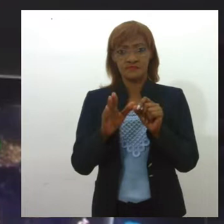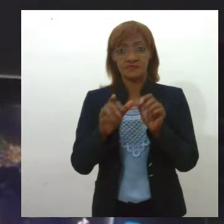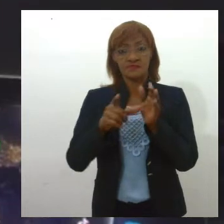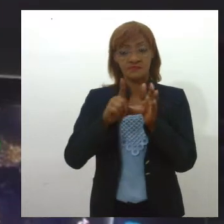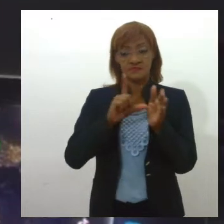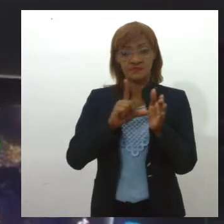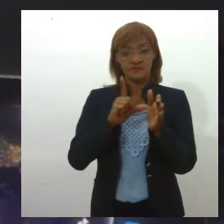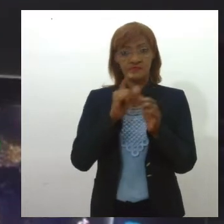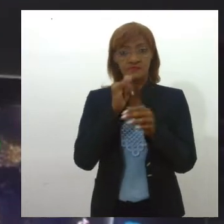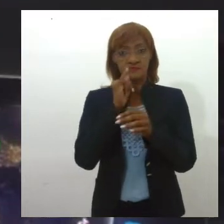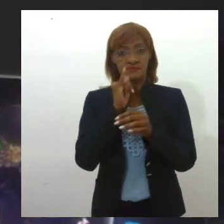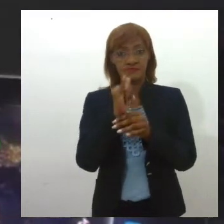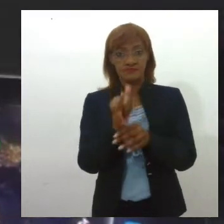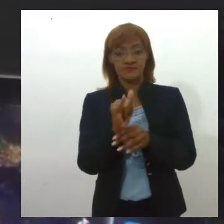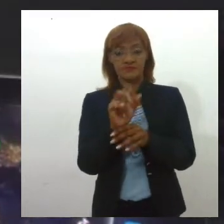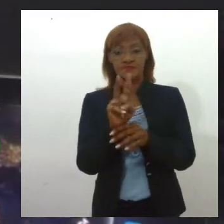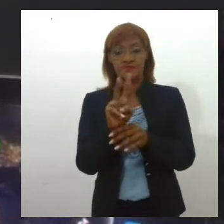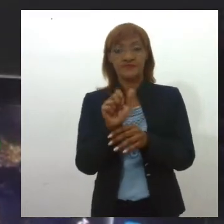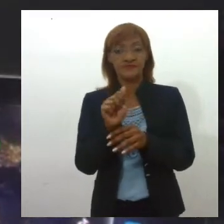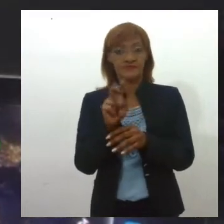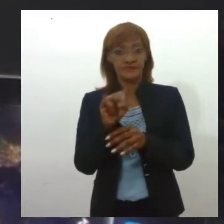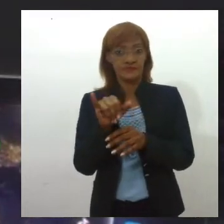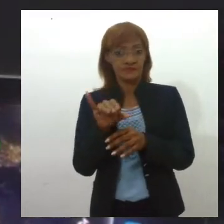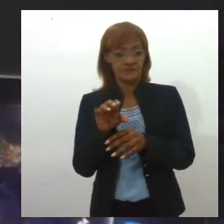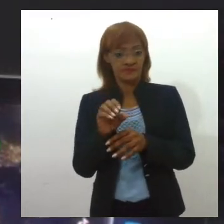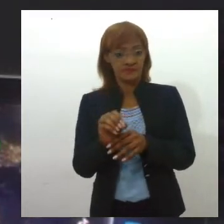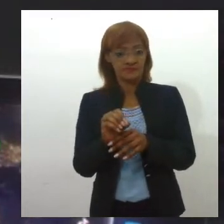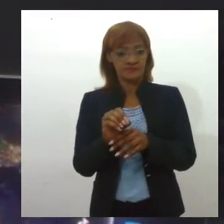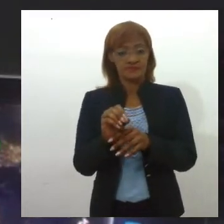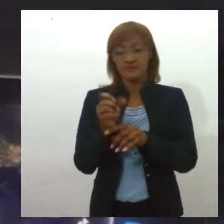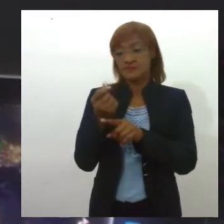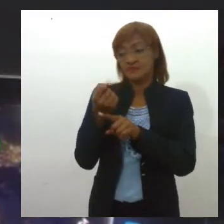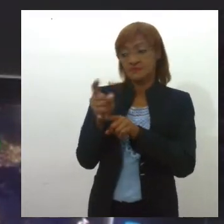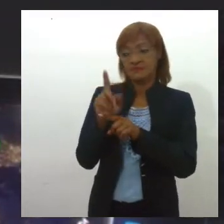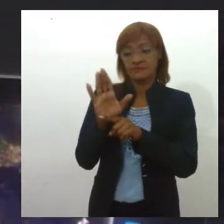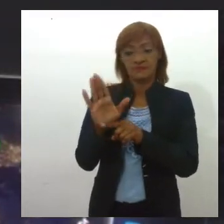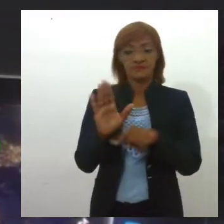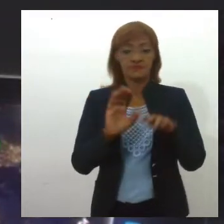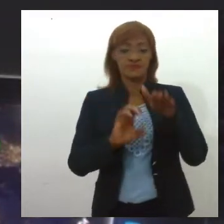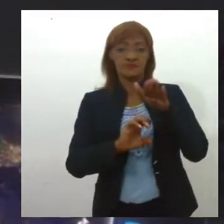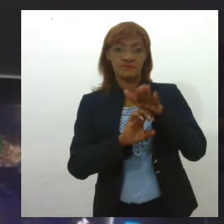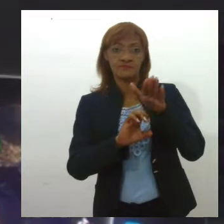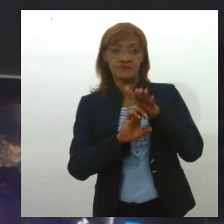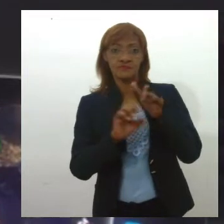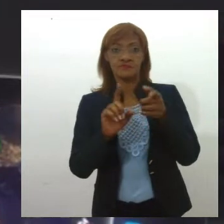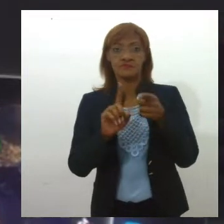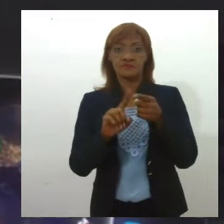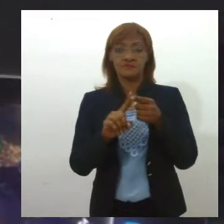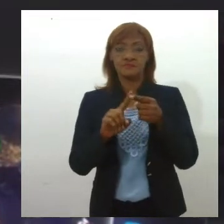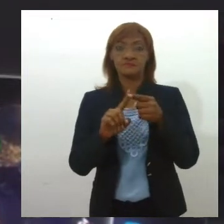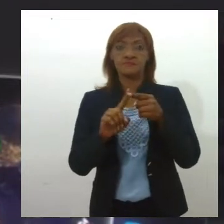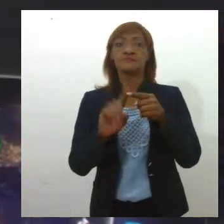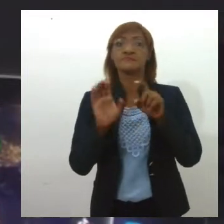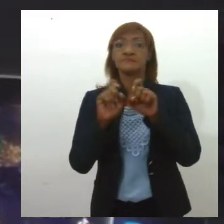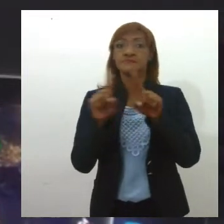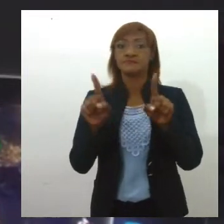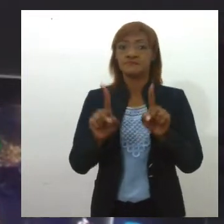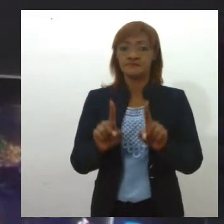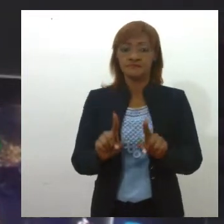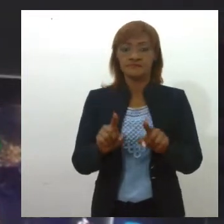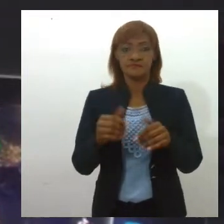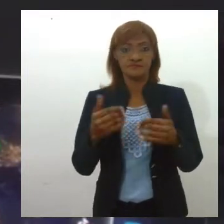uma demissão por justa causa aplicada pelo empregado contra o empregador. Da mesma forma que acontece quando o